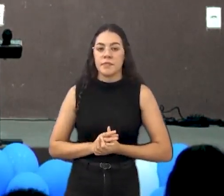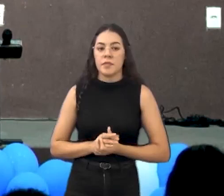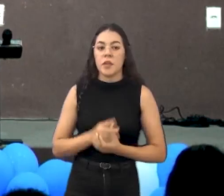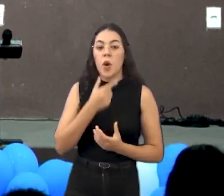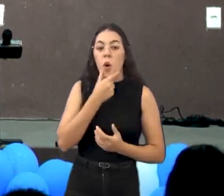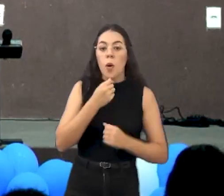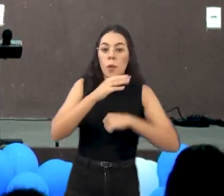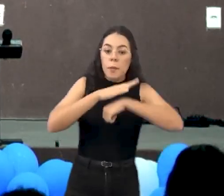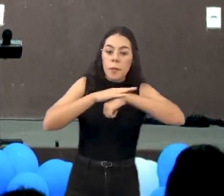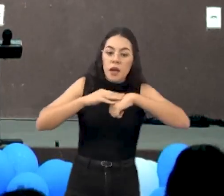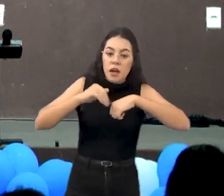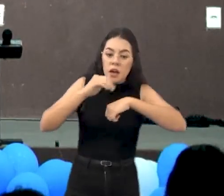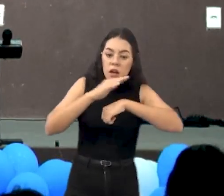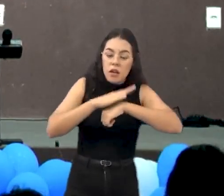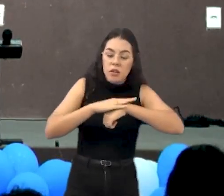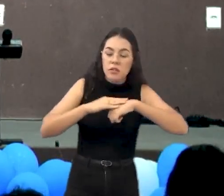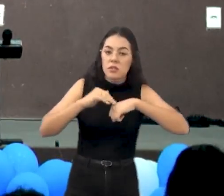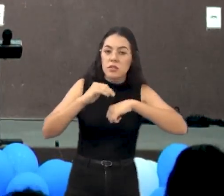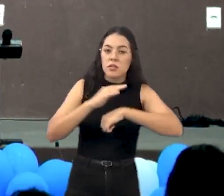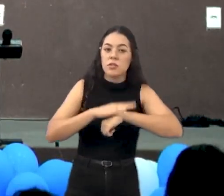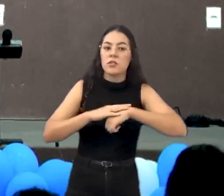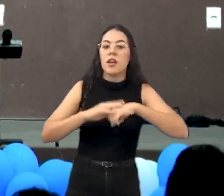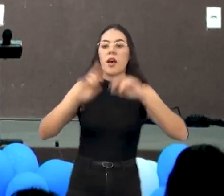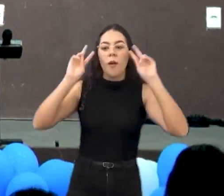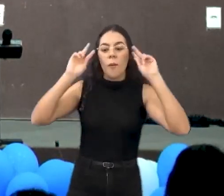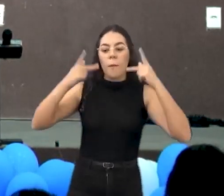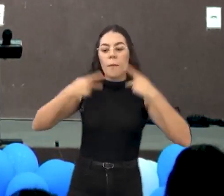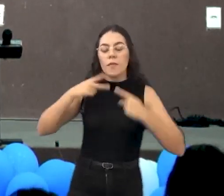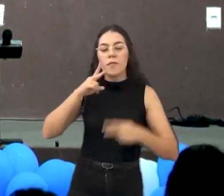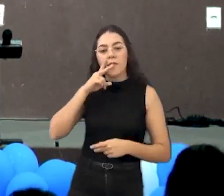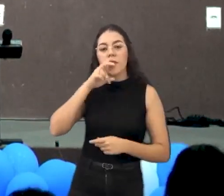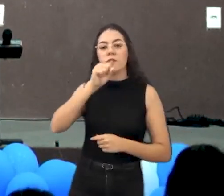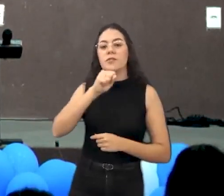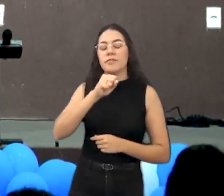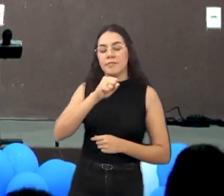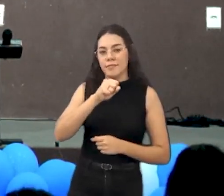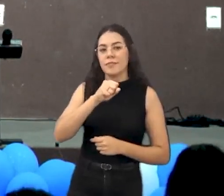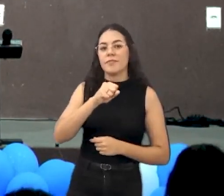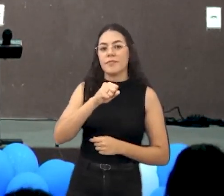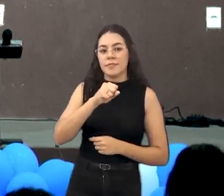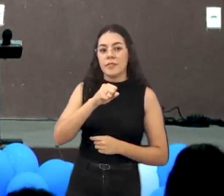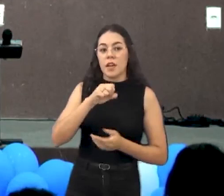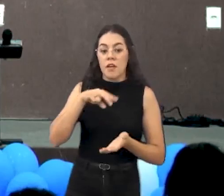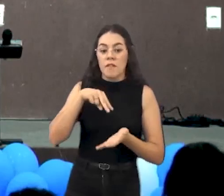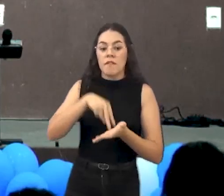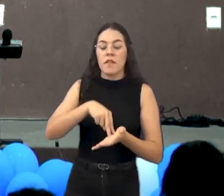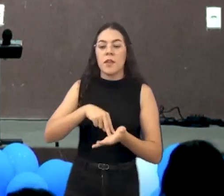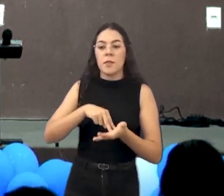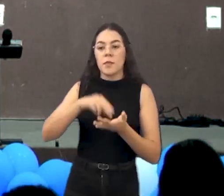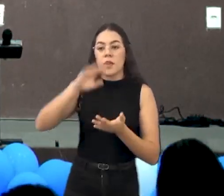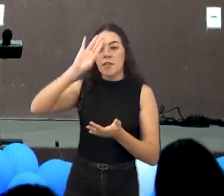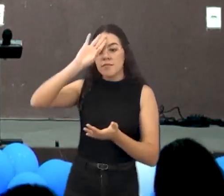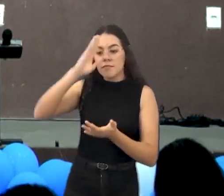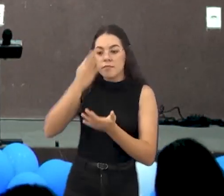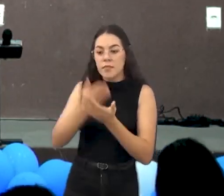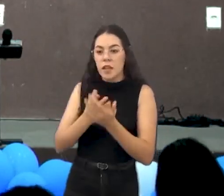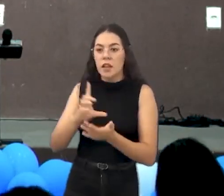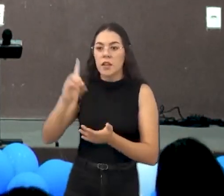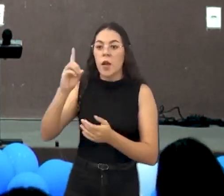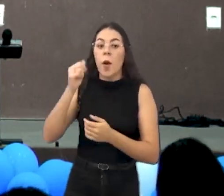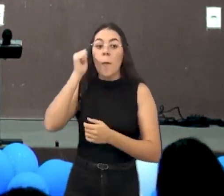Homens mansos são homens fortes, por sua firmeza e confiança em Deus.